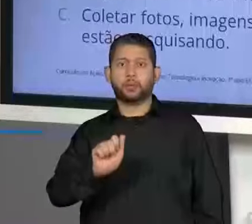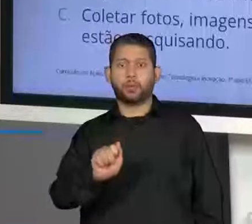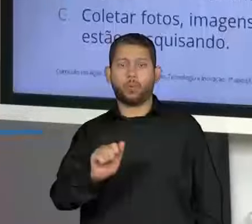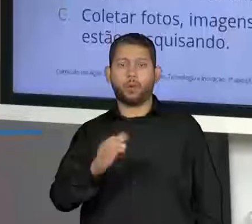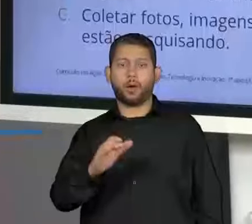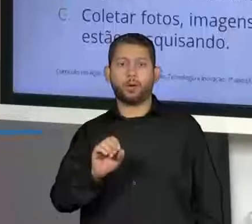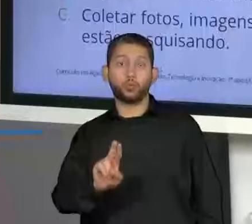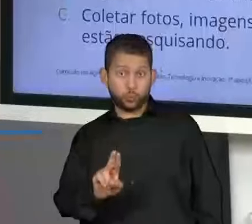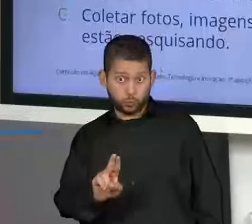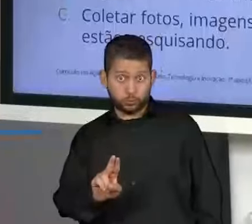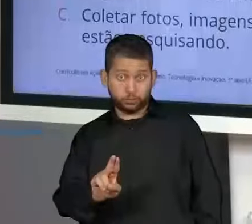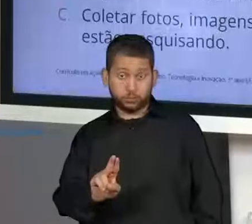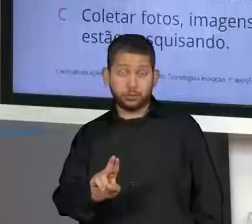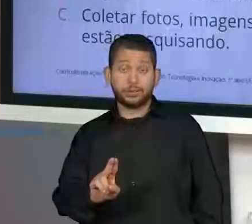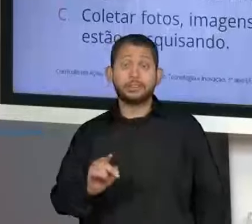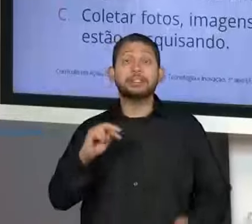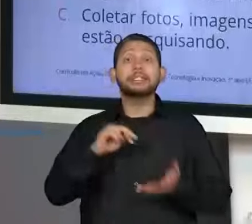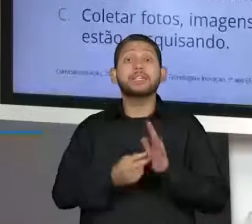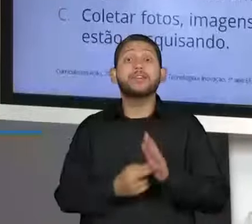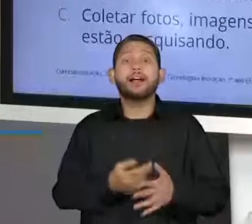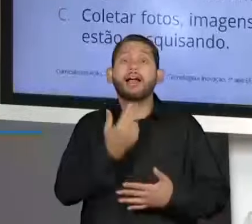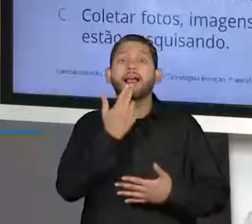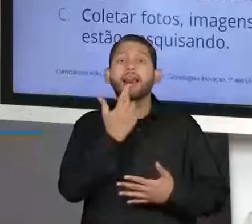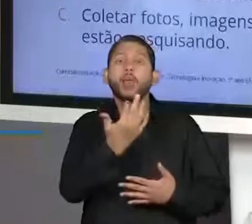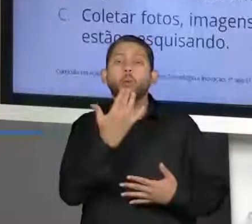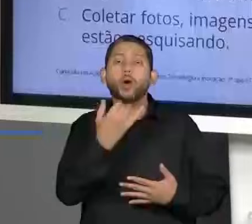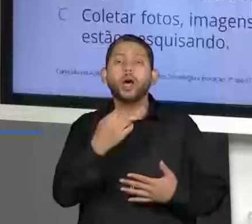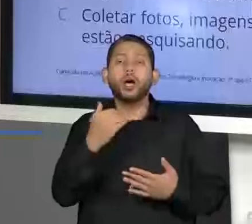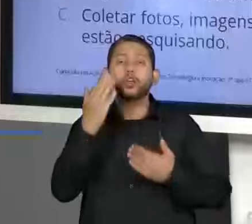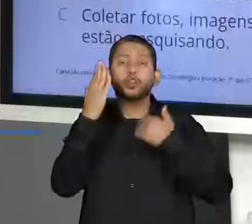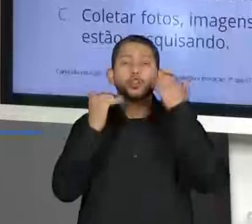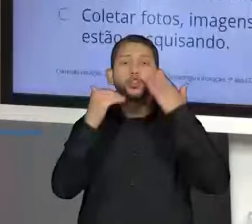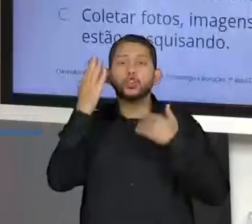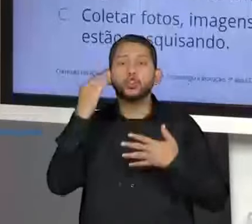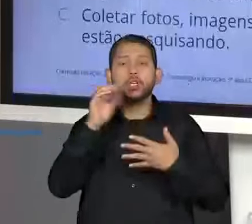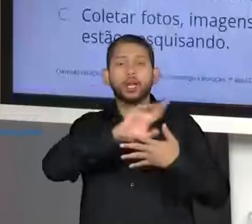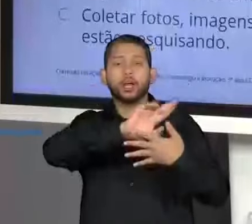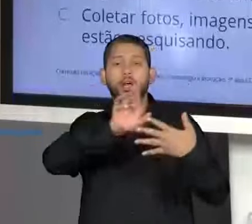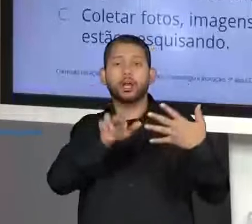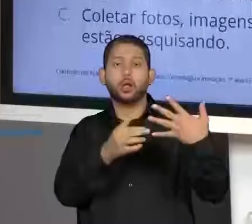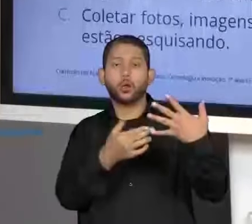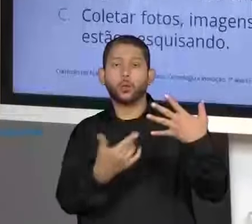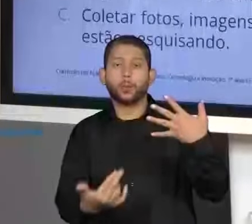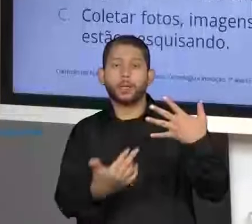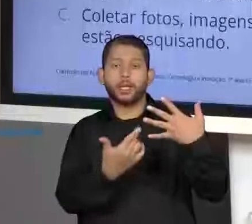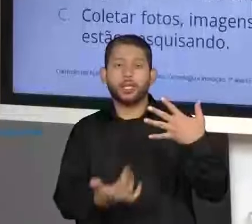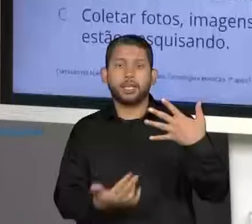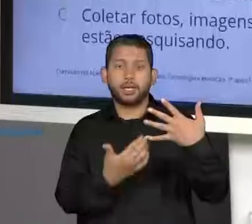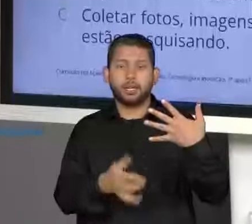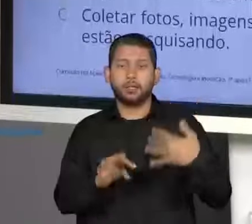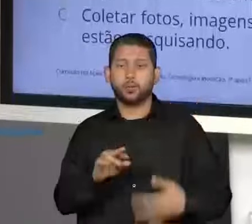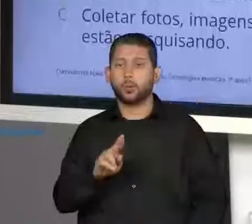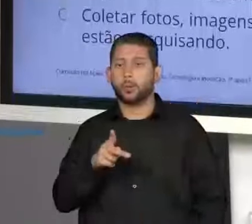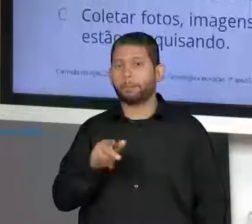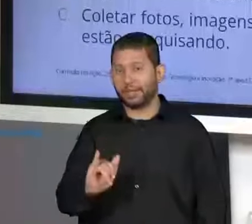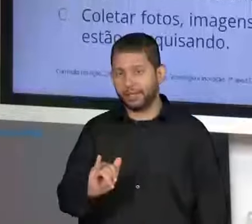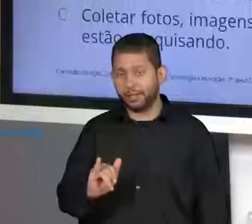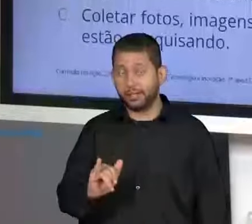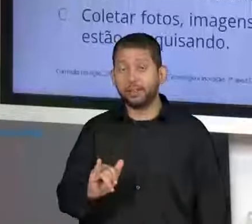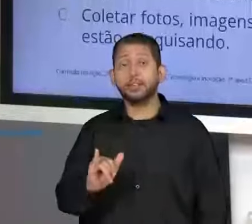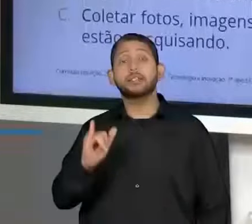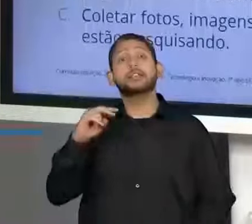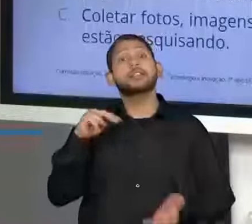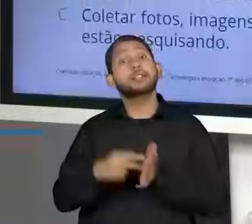grande. Isso mesmo. Fala, nossa, então lá é uma região que tem muitas cobras? Olha, também. Mas esse nome se